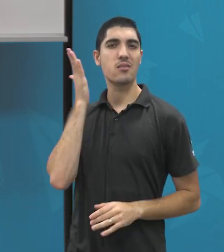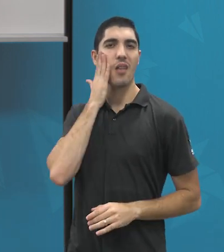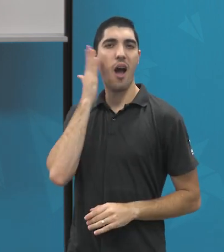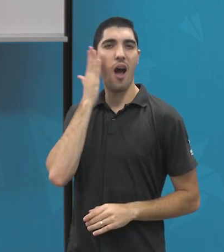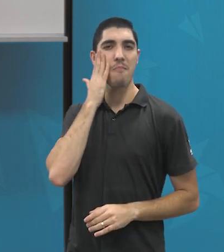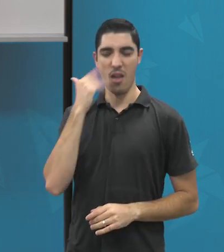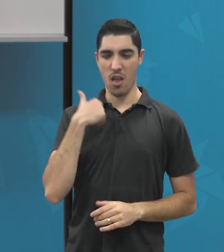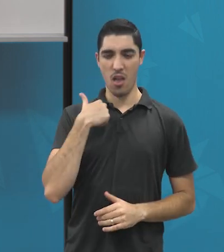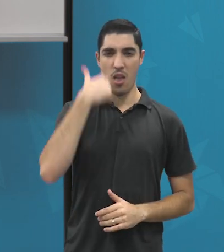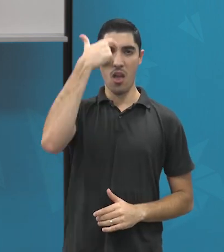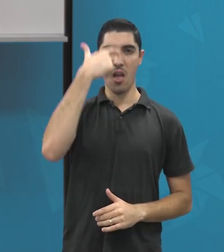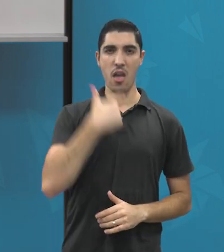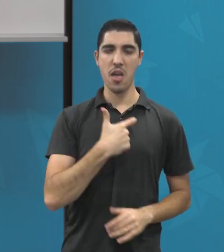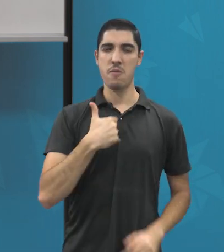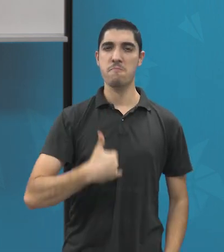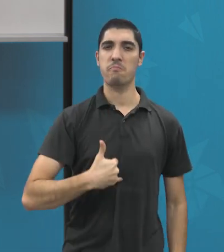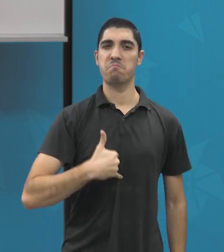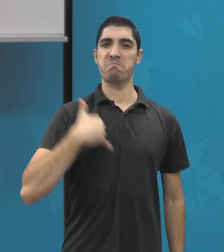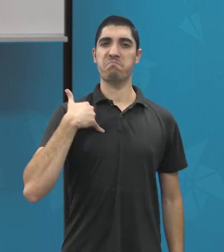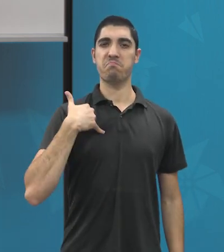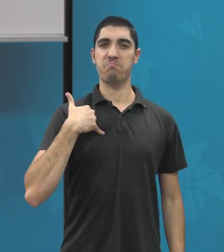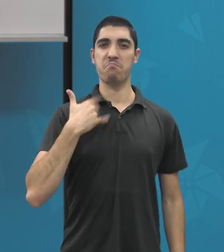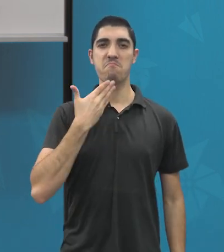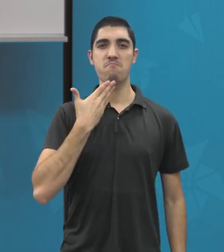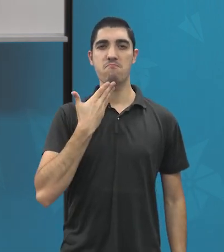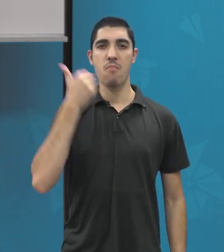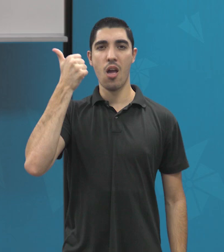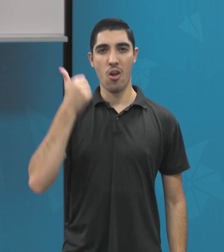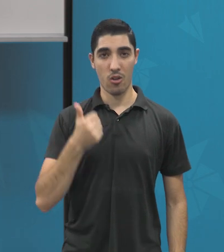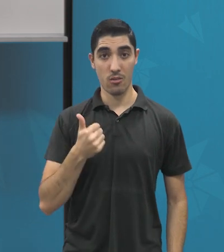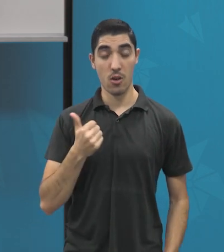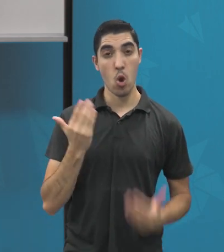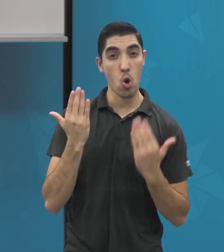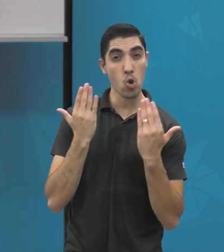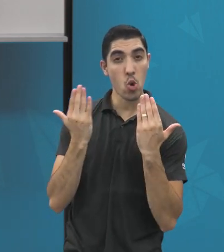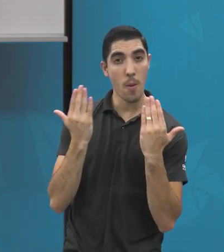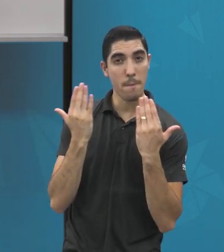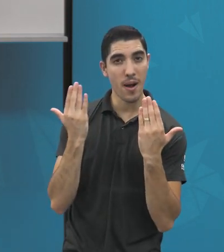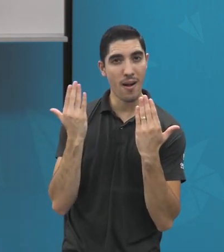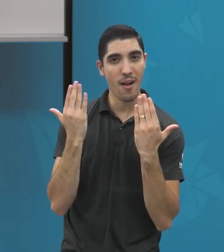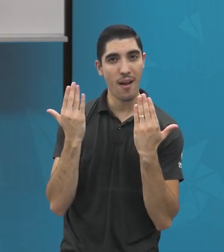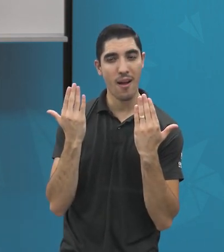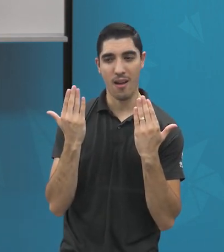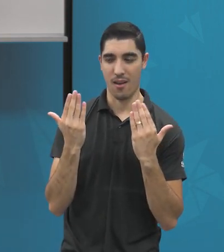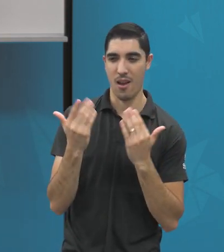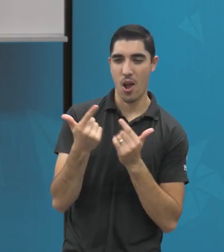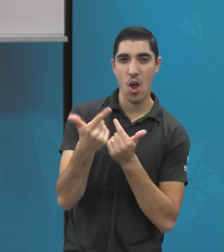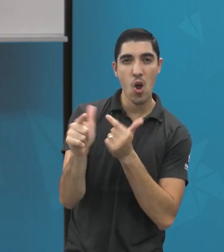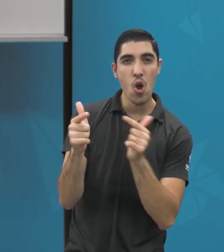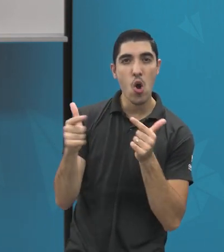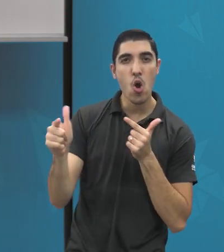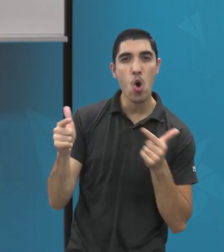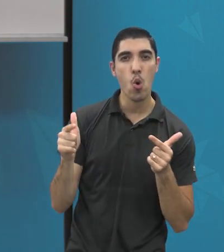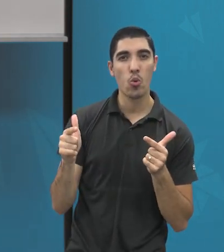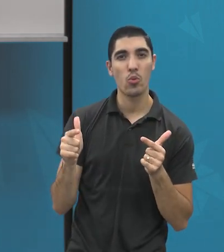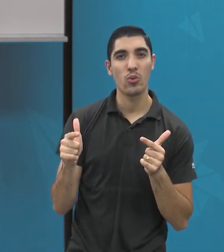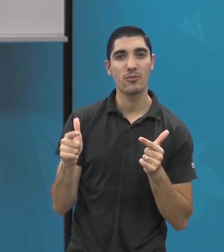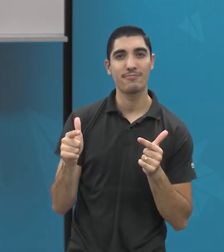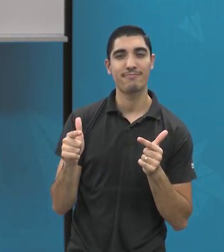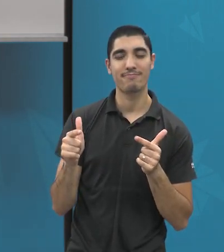posição de alguém que é privilegiado em relação a essa questão se